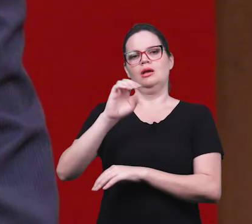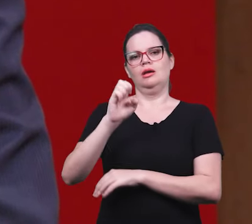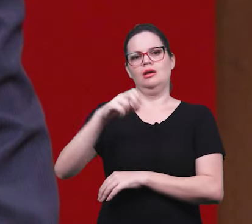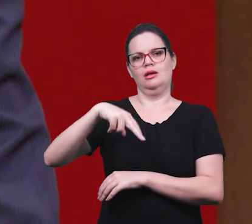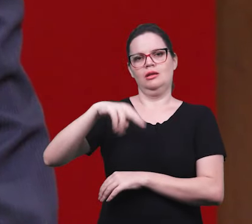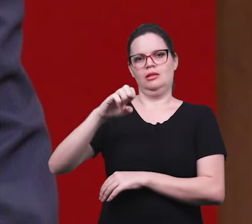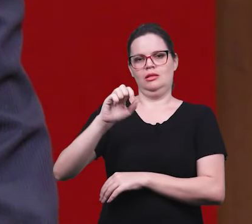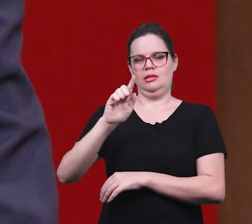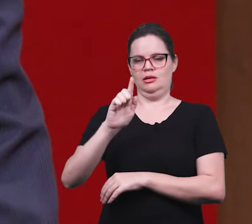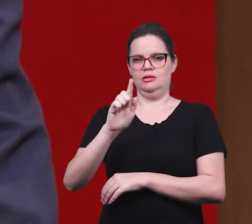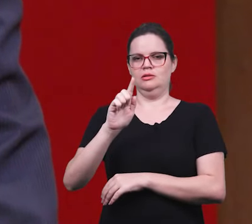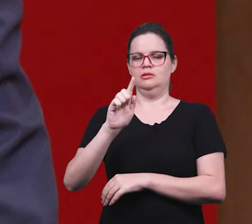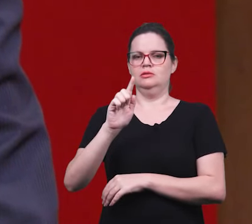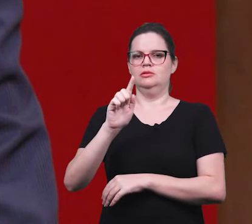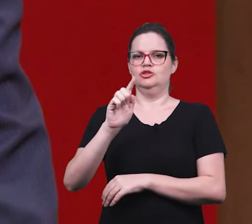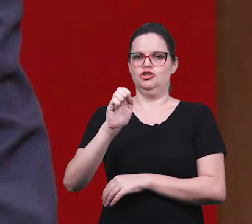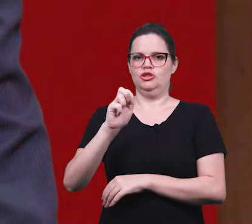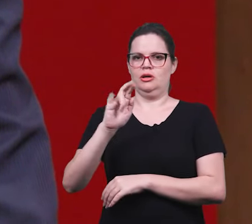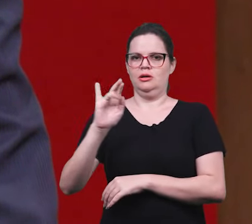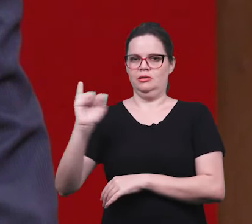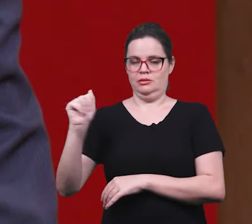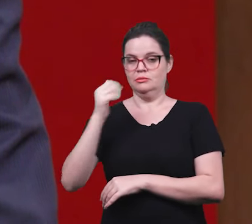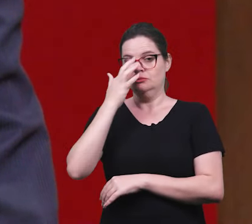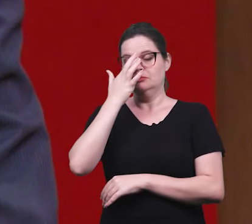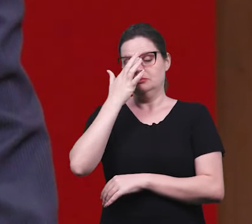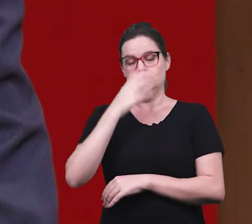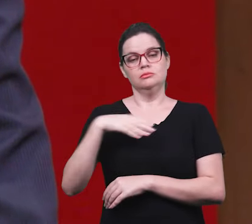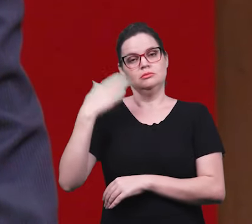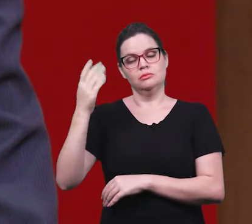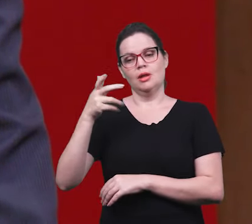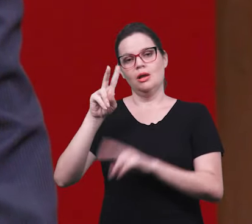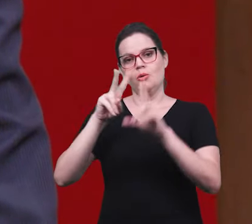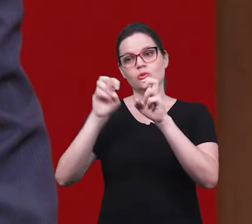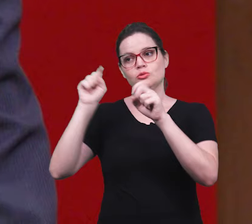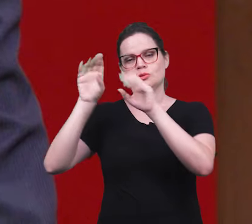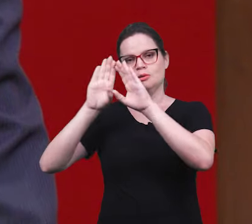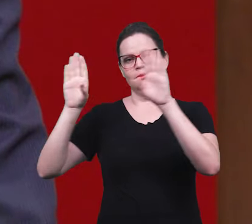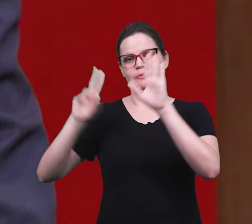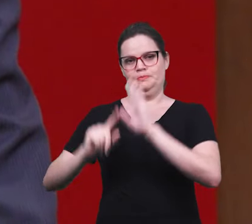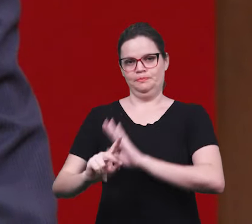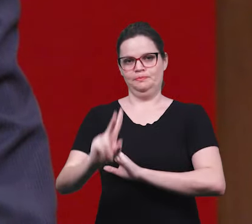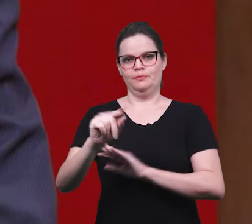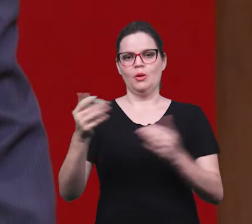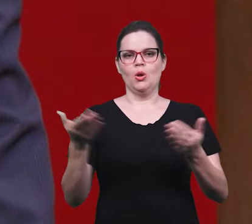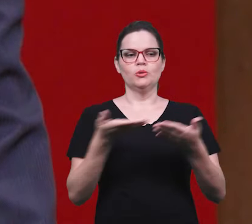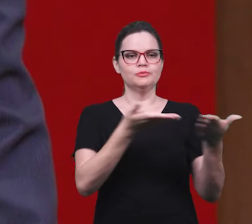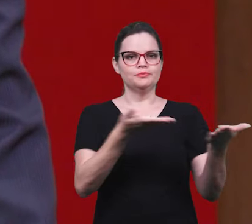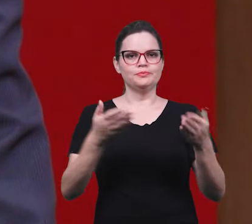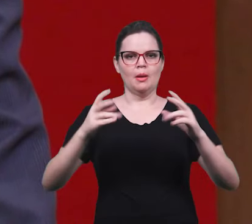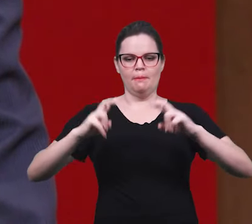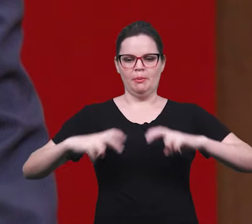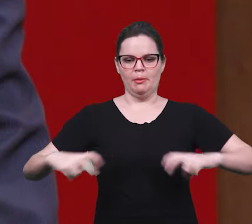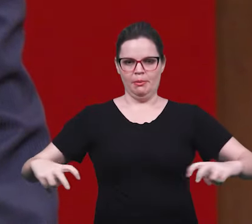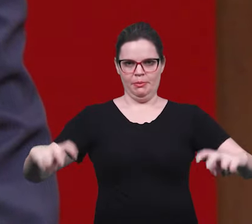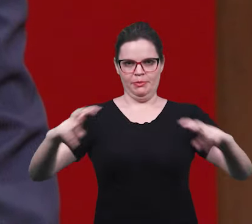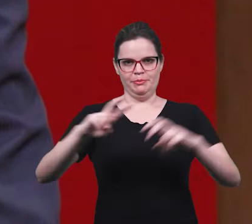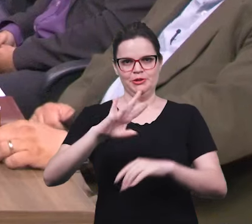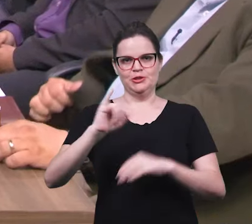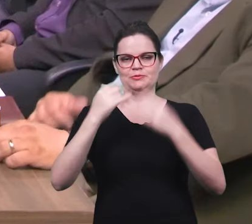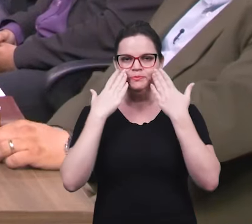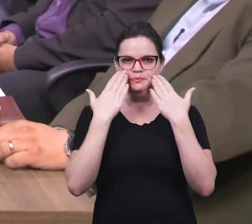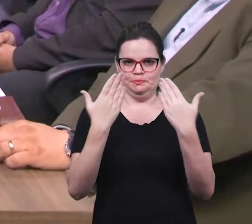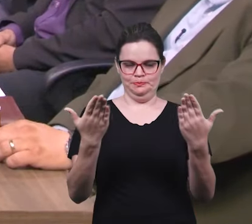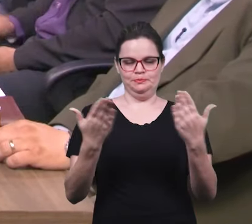aqui, então, a partir desse momento, com convidados para conversar a respeito desse assunto. Nós vamos apresentar aqui